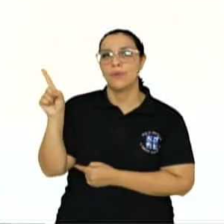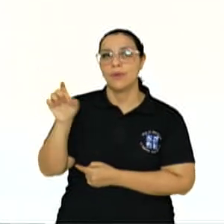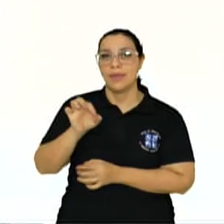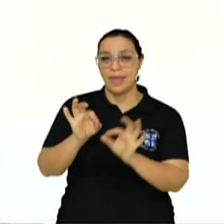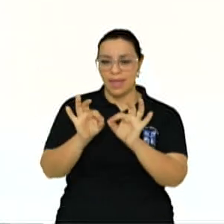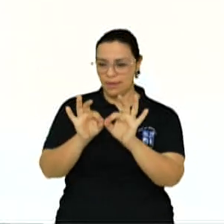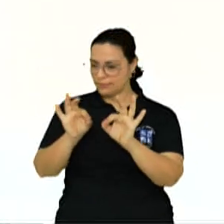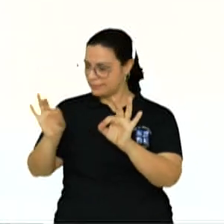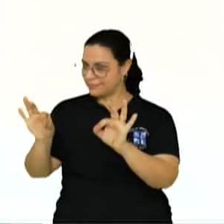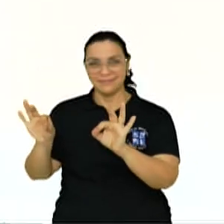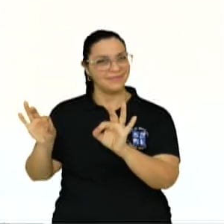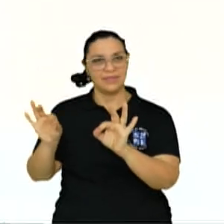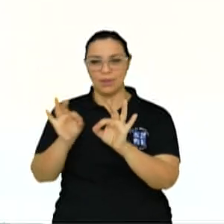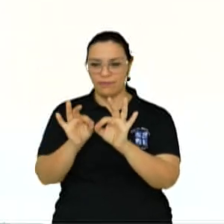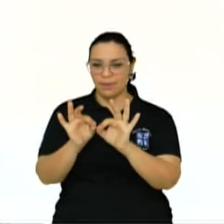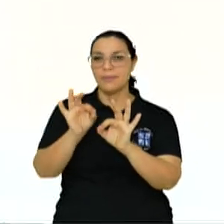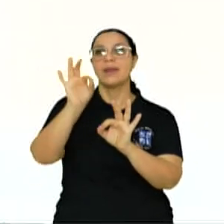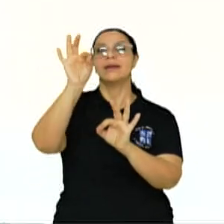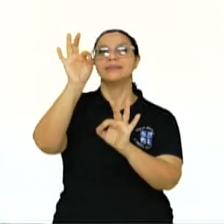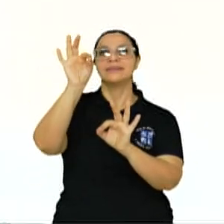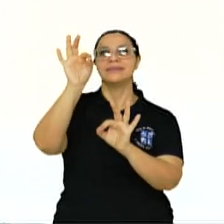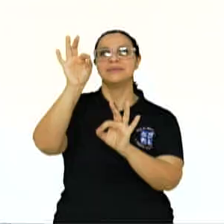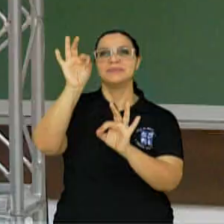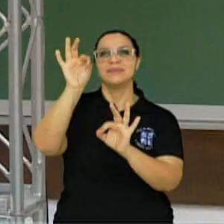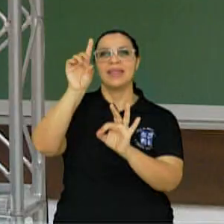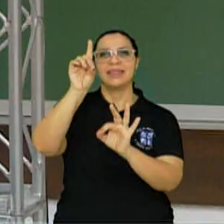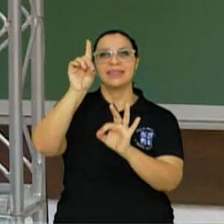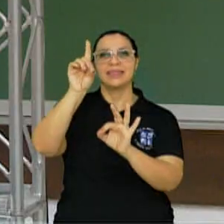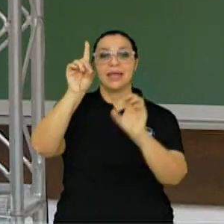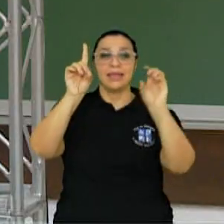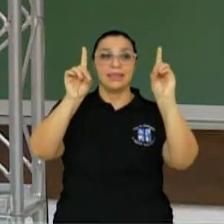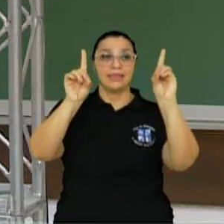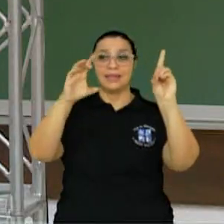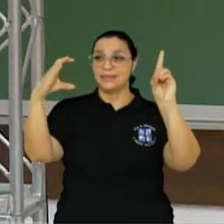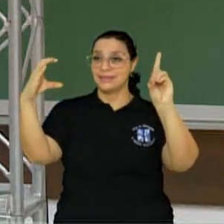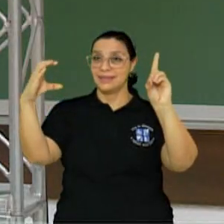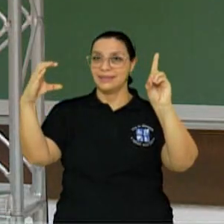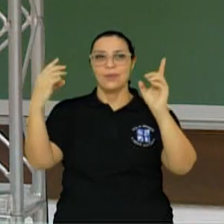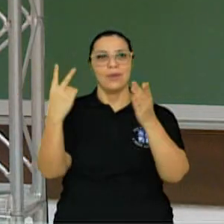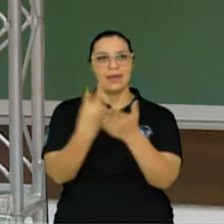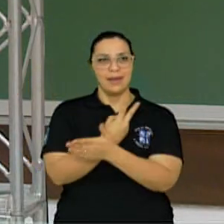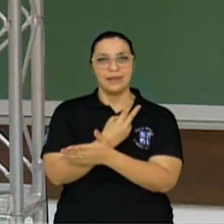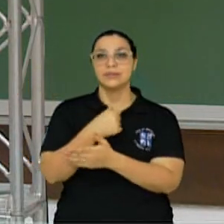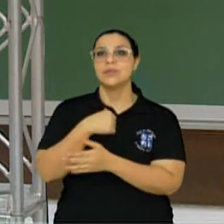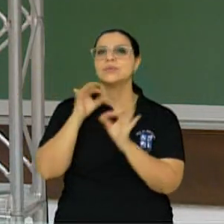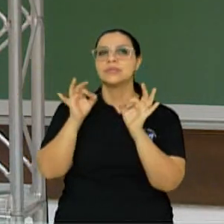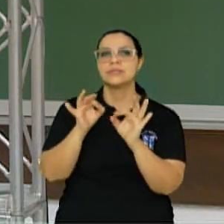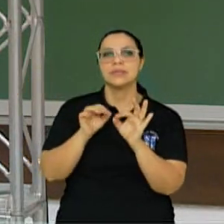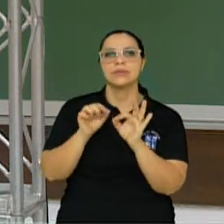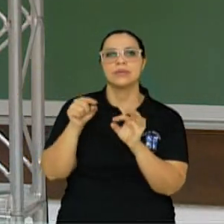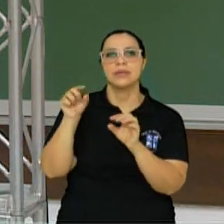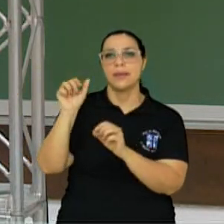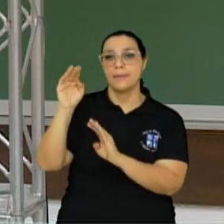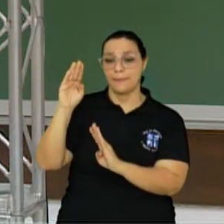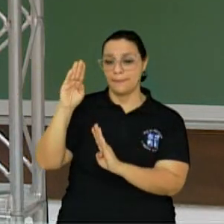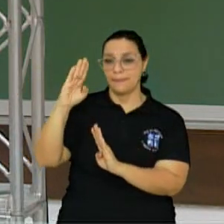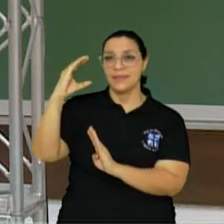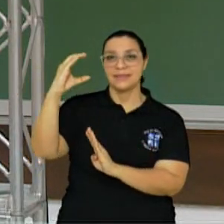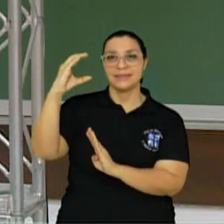meio, ele foi para DC. Não, ele não foi para DC, ele foi até ponto médio